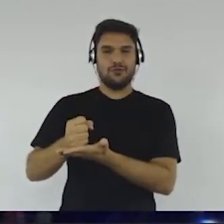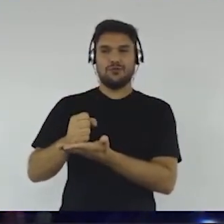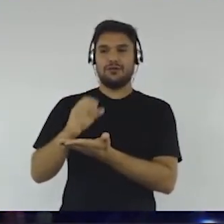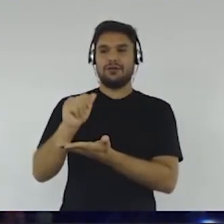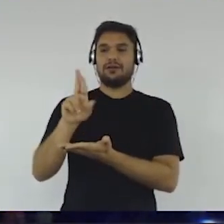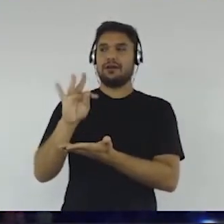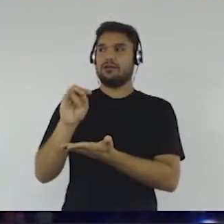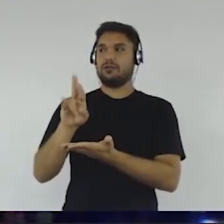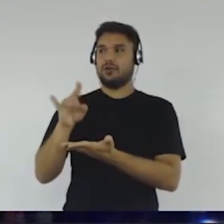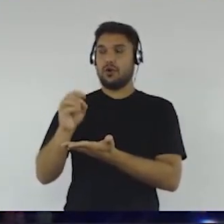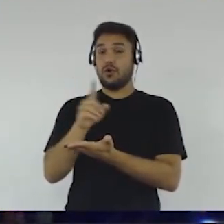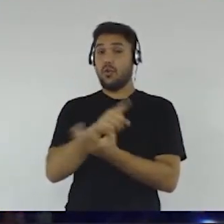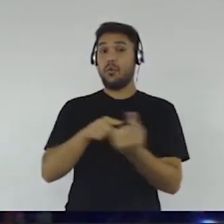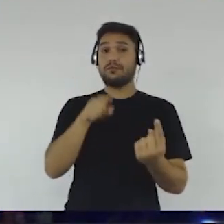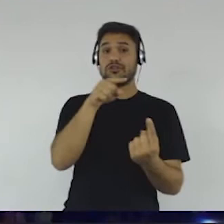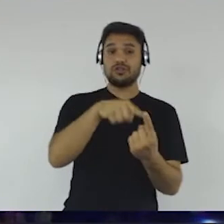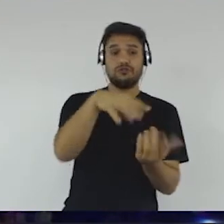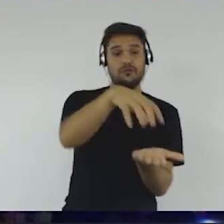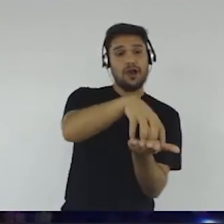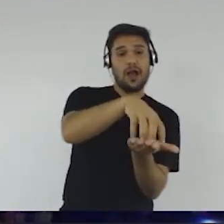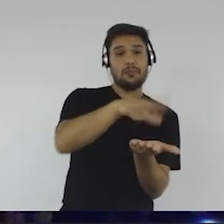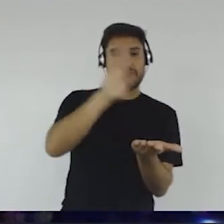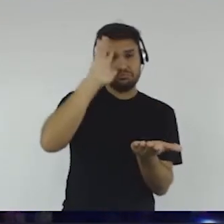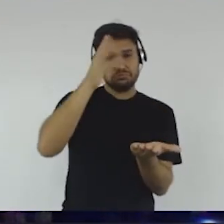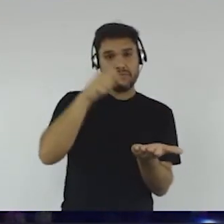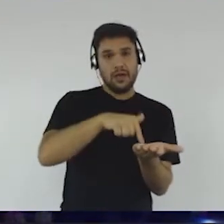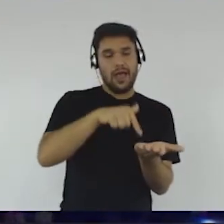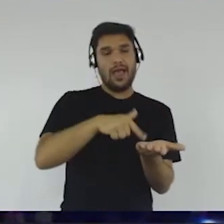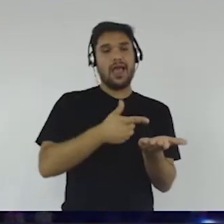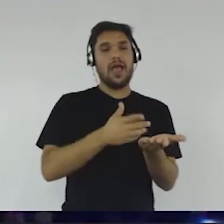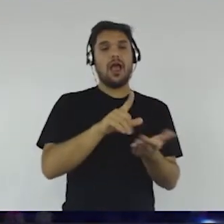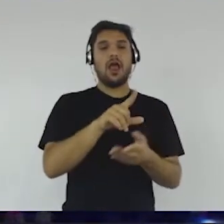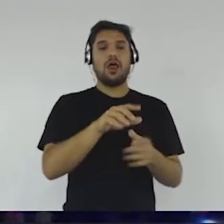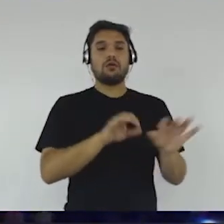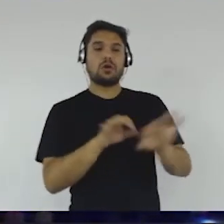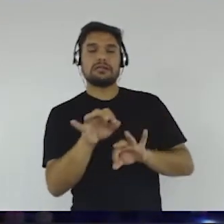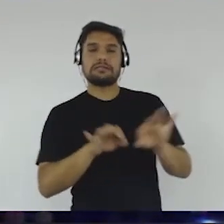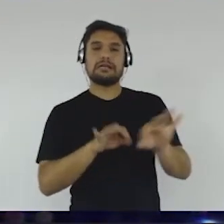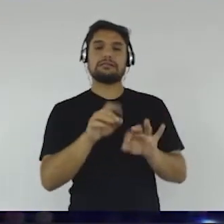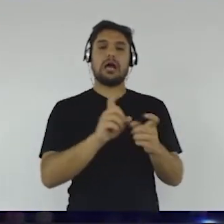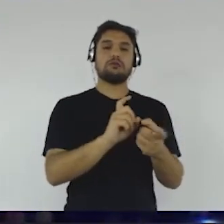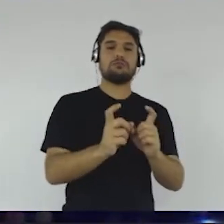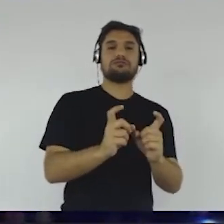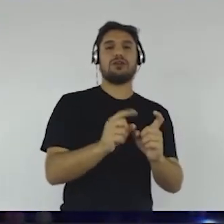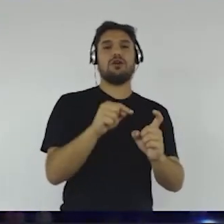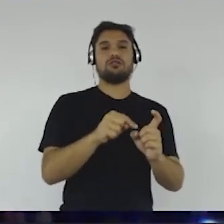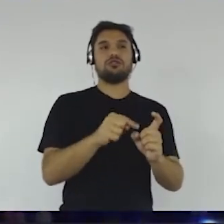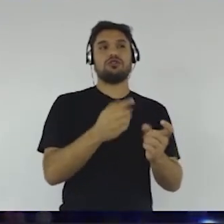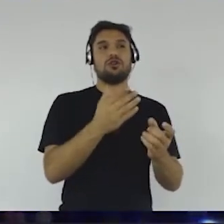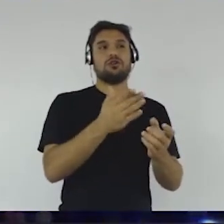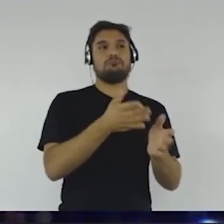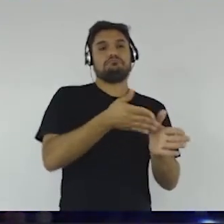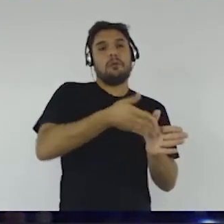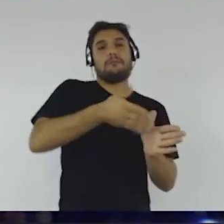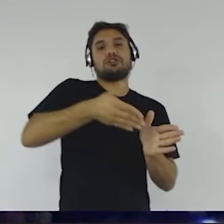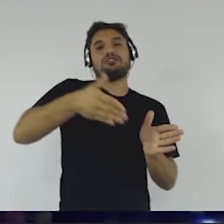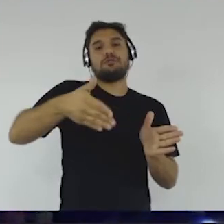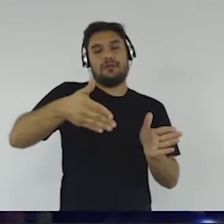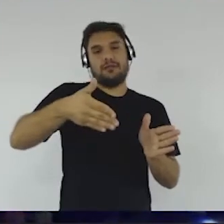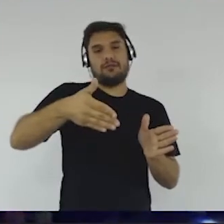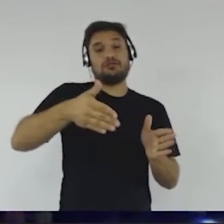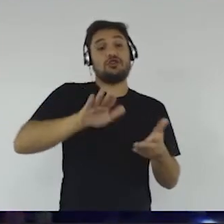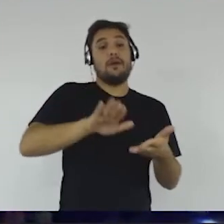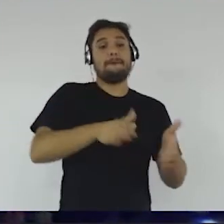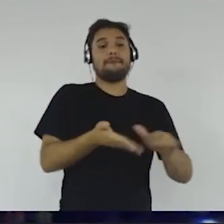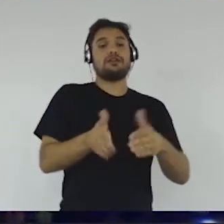por finalidade promover serviços de logística processual e administração de procedimentos de